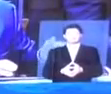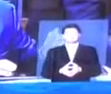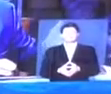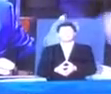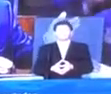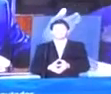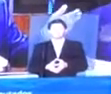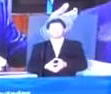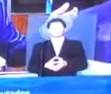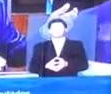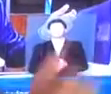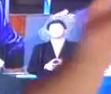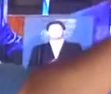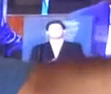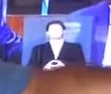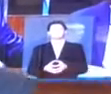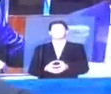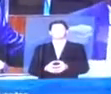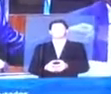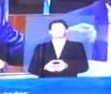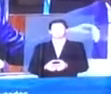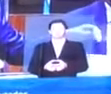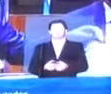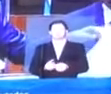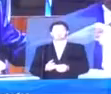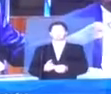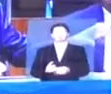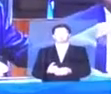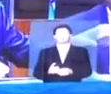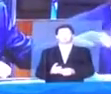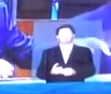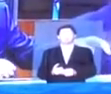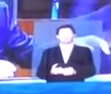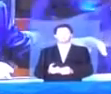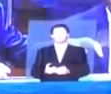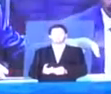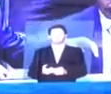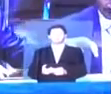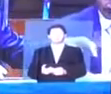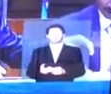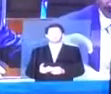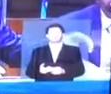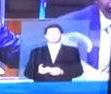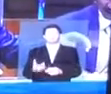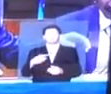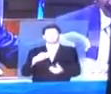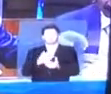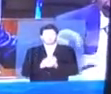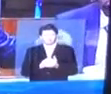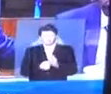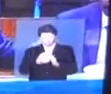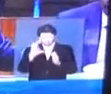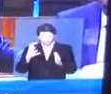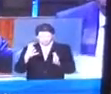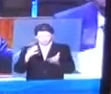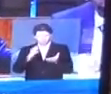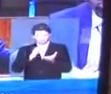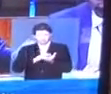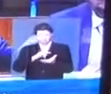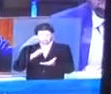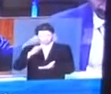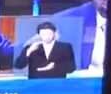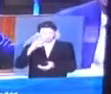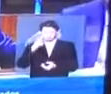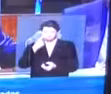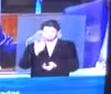eu quero, nós vamos matar sua mãe, vamos matar suas irmãs. Fica de boa, cara, porque com 16 anos, hoje